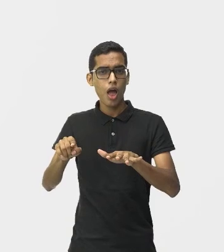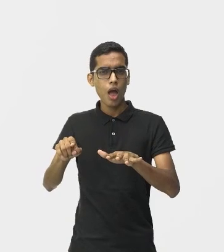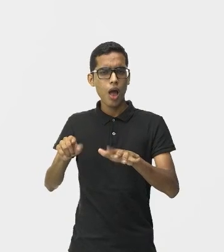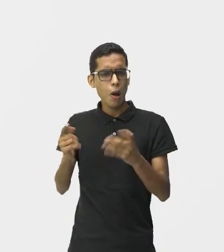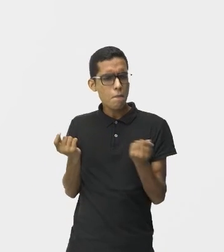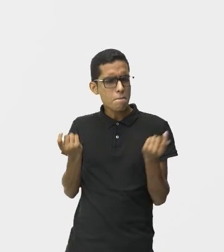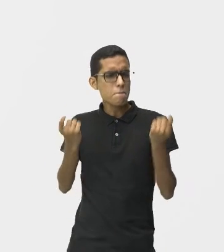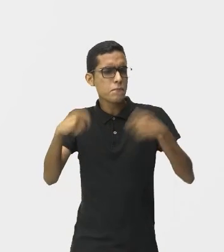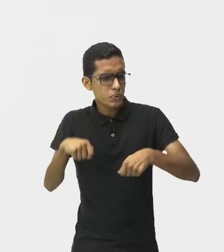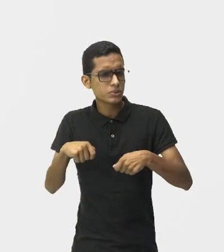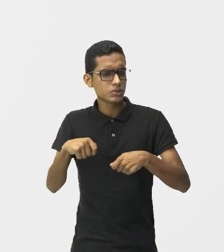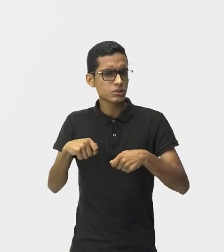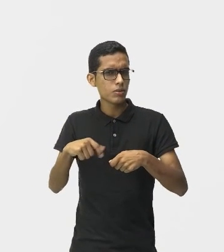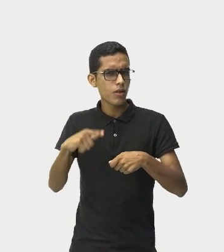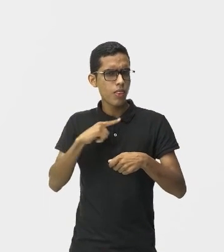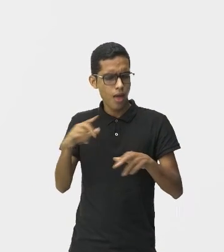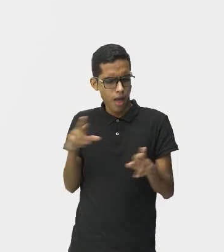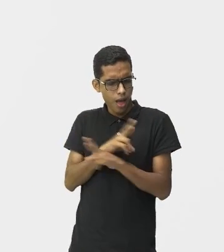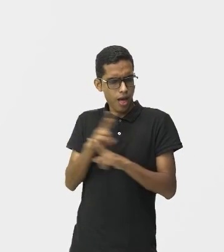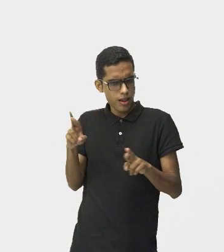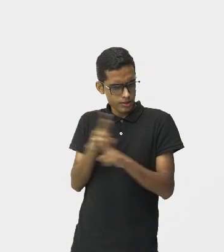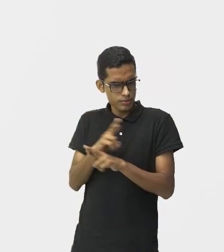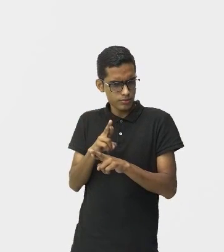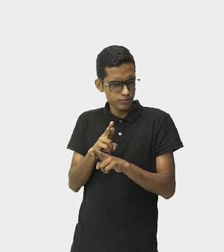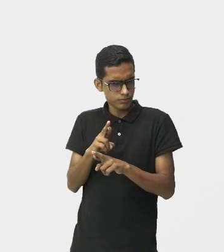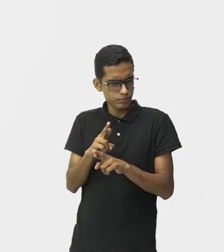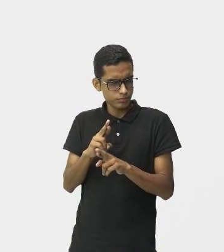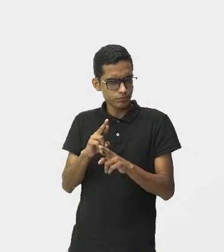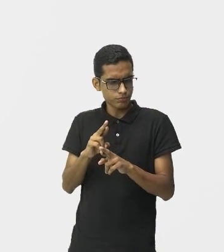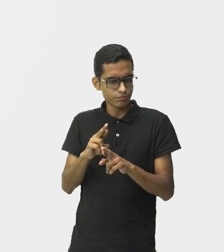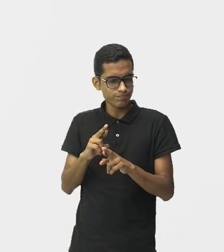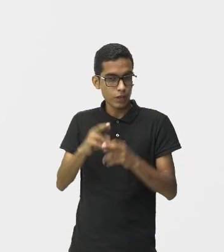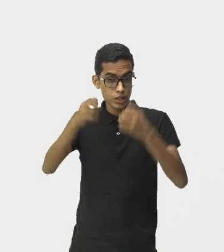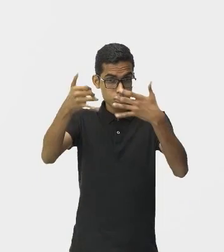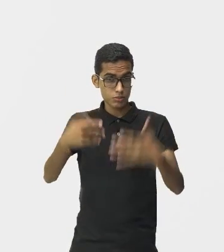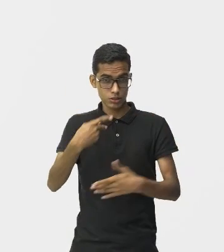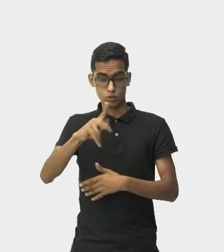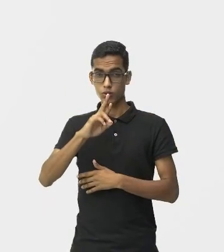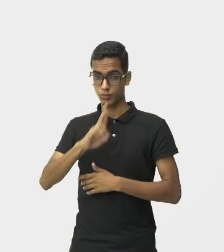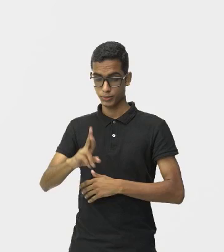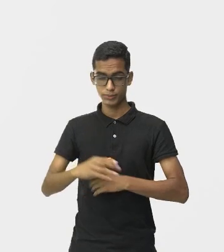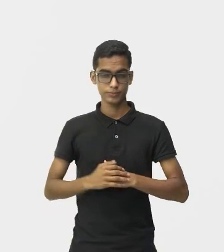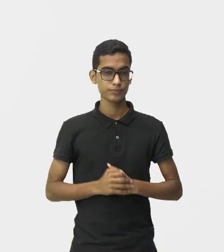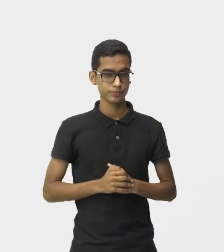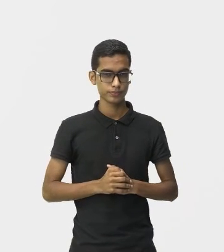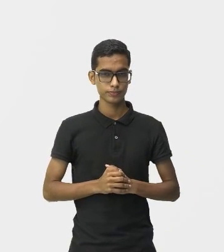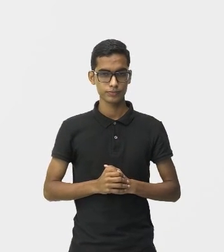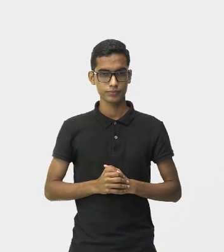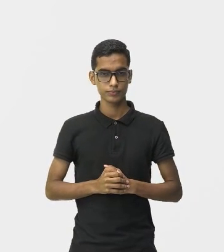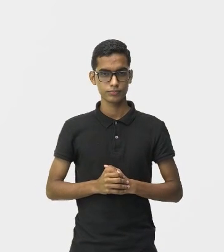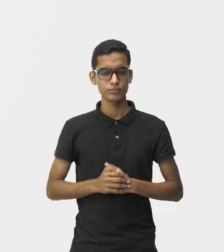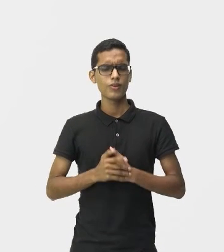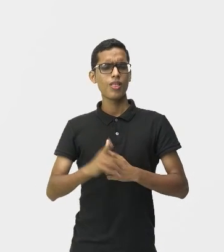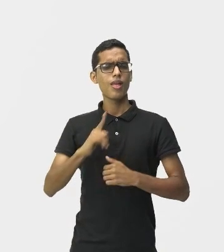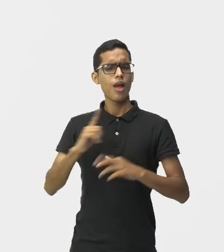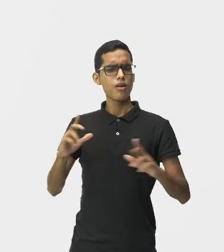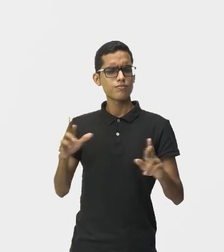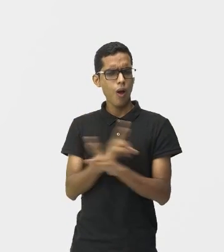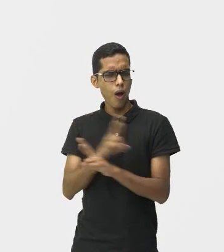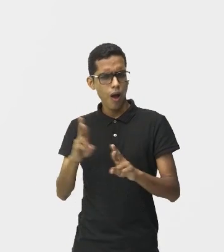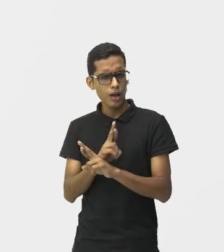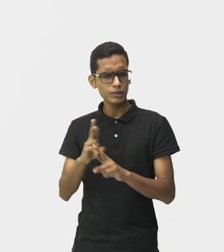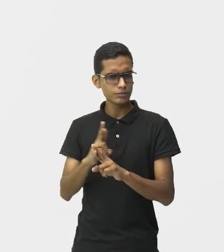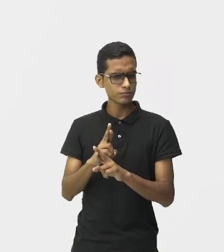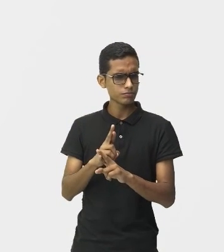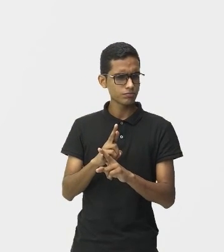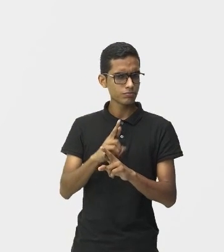disseminação do cristianismo? Justifique sua resposta. Basicamente, eu quero saber, gente, é se existe alguma relação entre